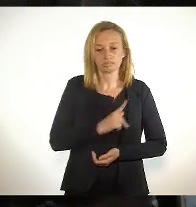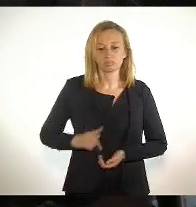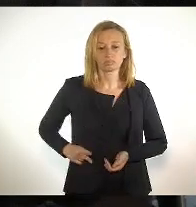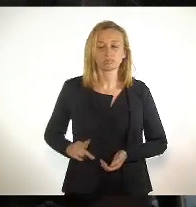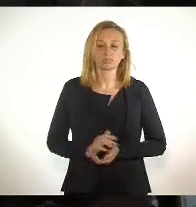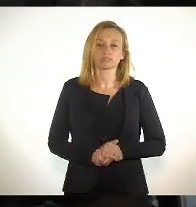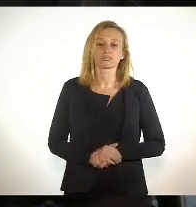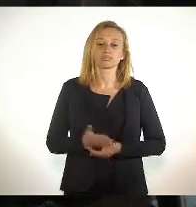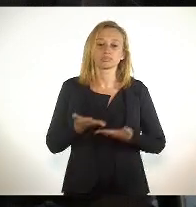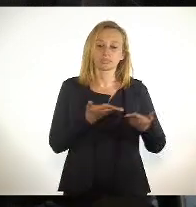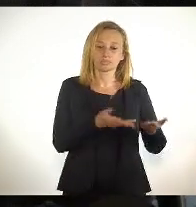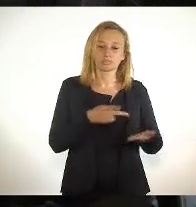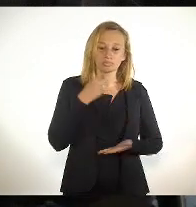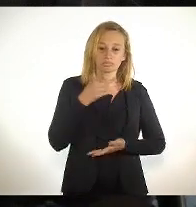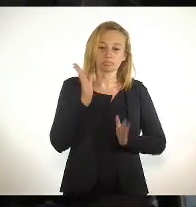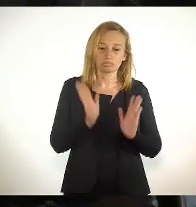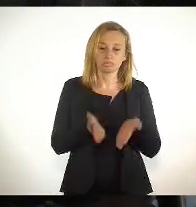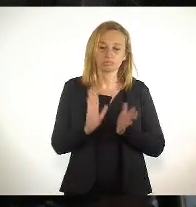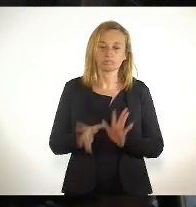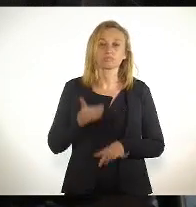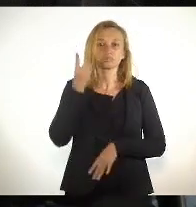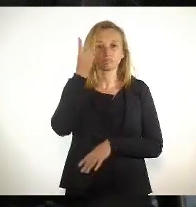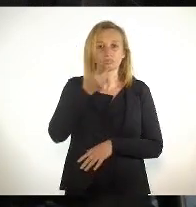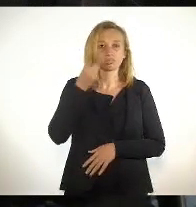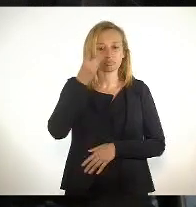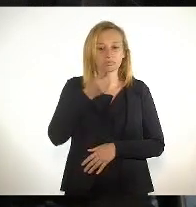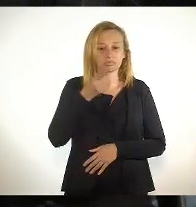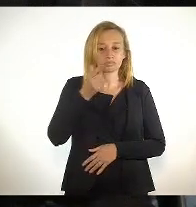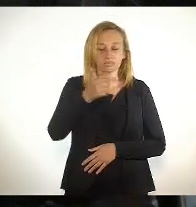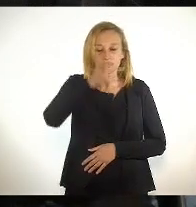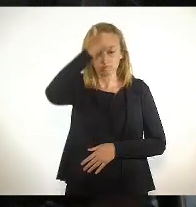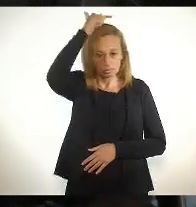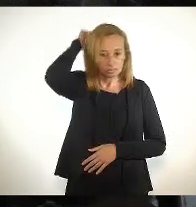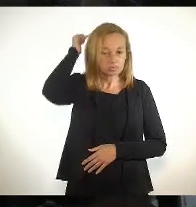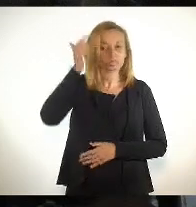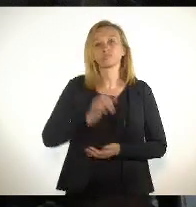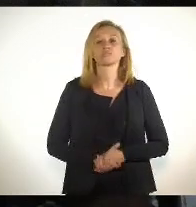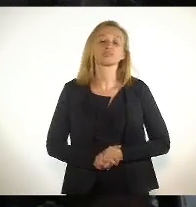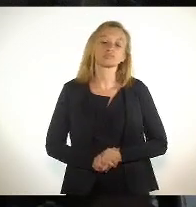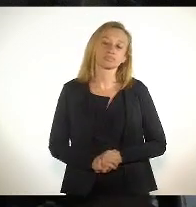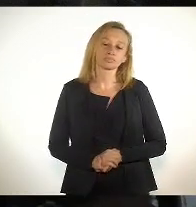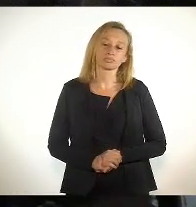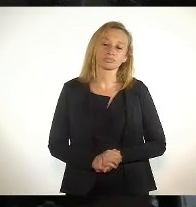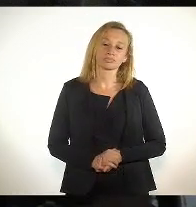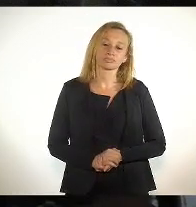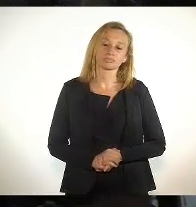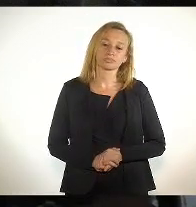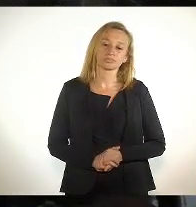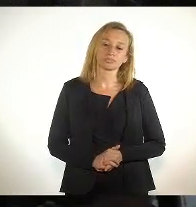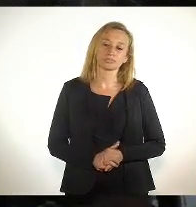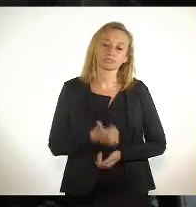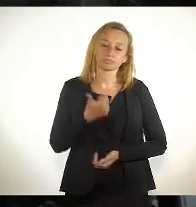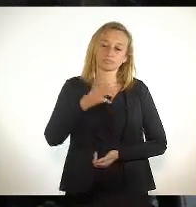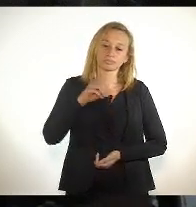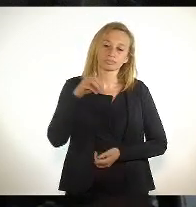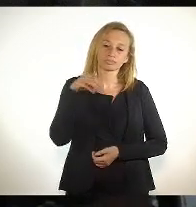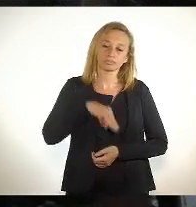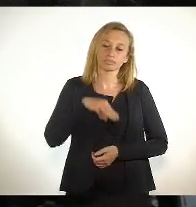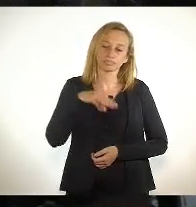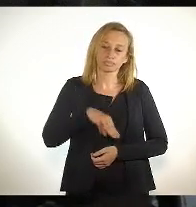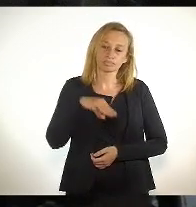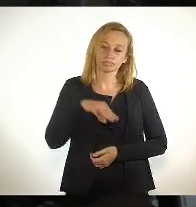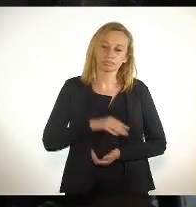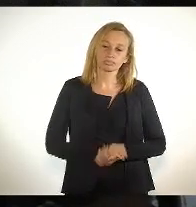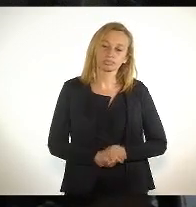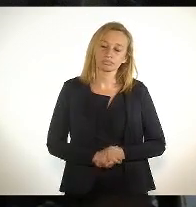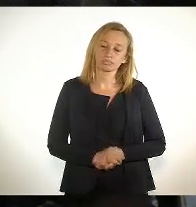Concedo a palavra agora ao deputado Luiz Paulo Corrêa da Rocha. Vossa Excelência dispõe